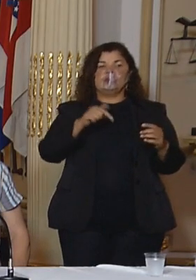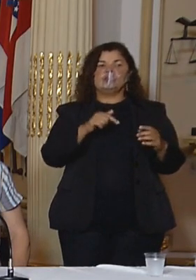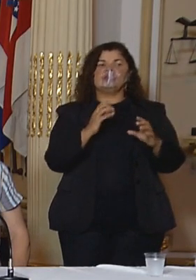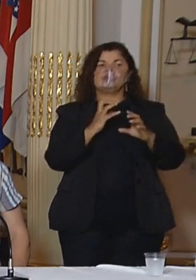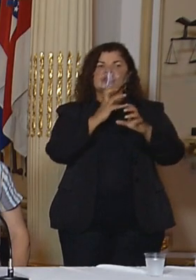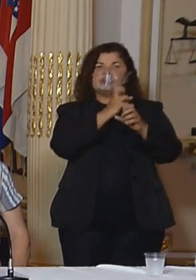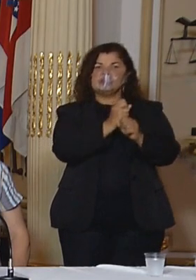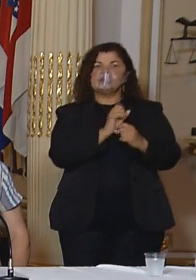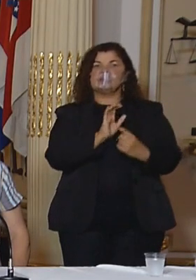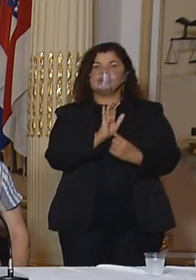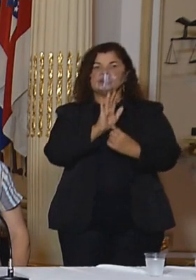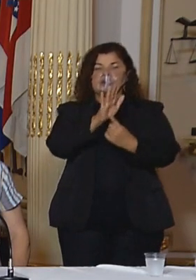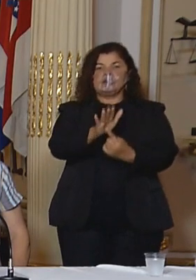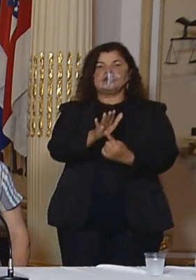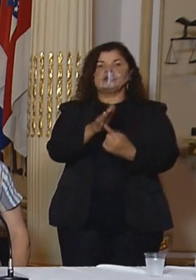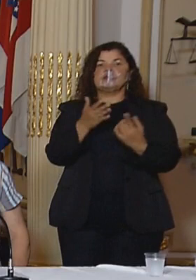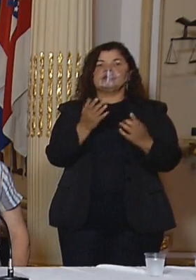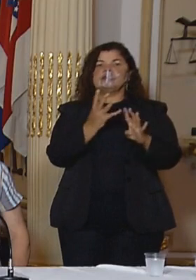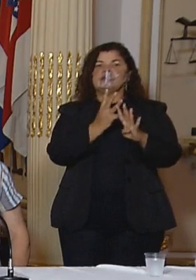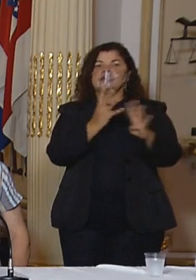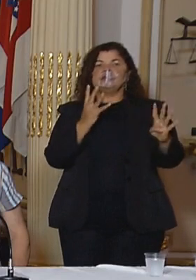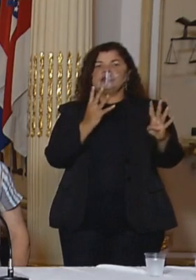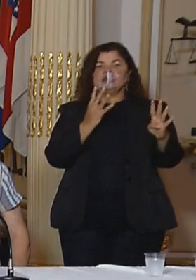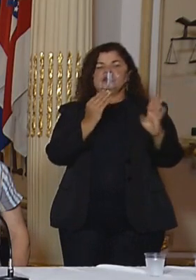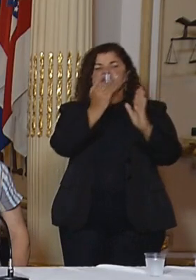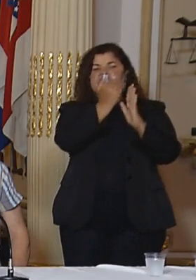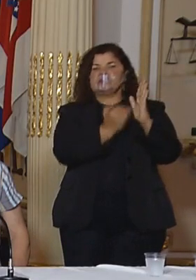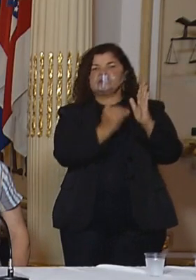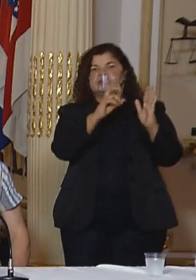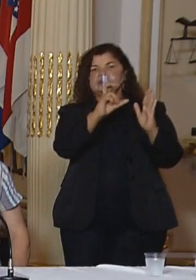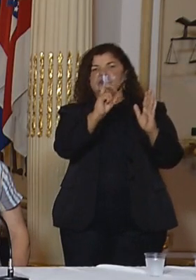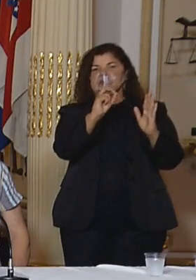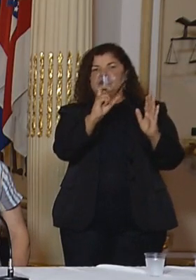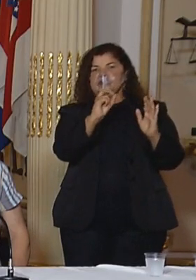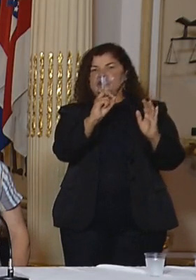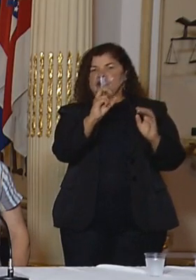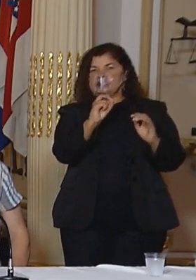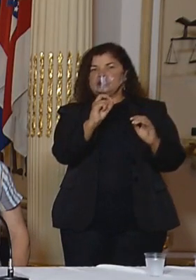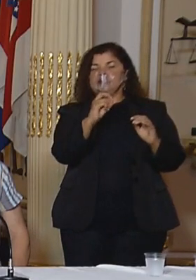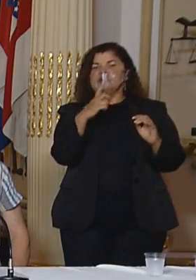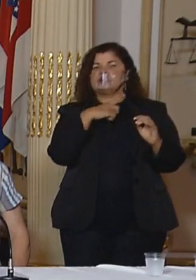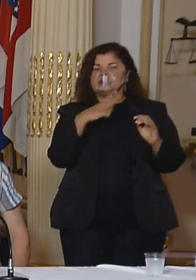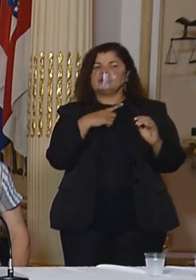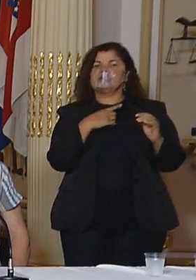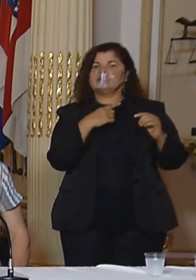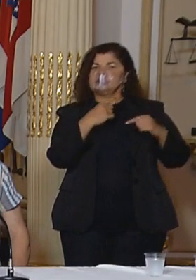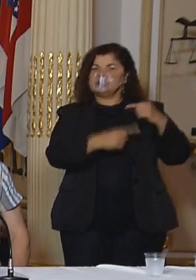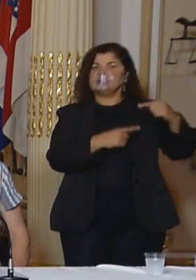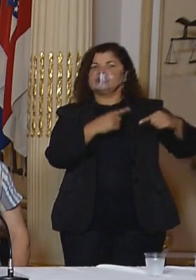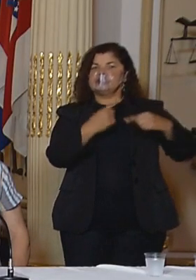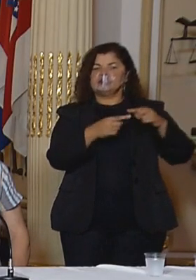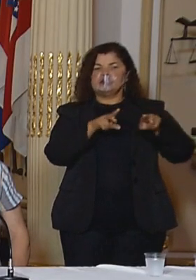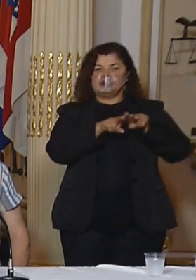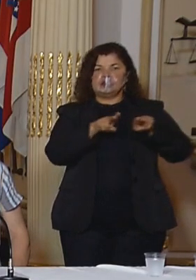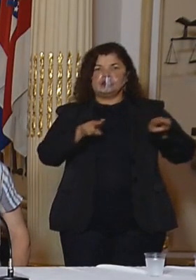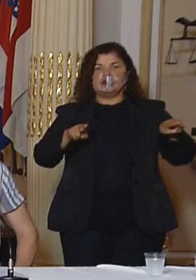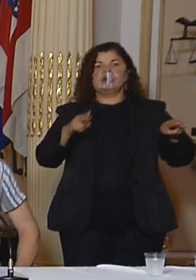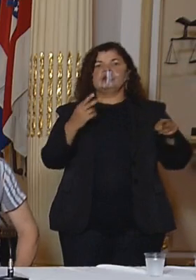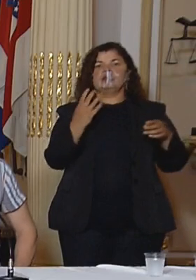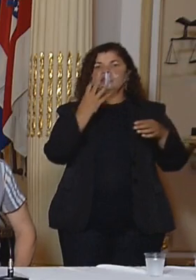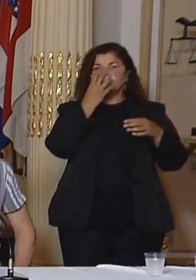já mostram uma fila inferior a 50, com uma rotatividade desses leitos muito